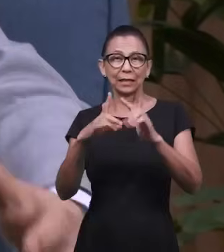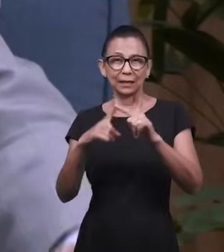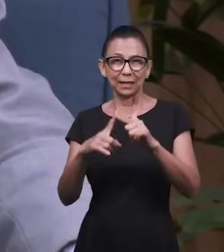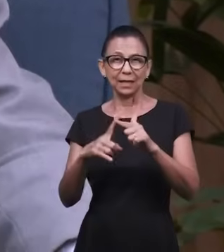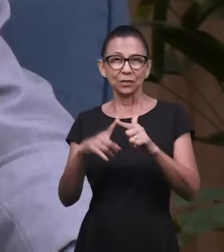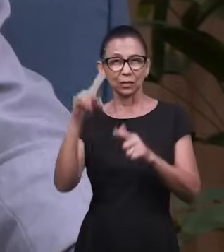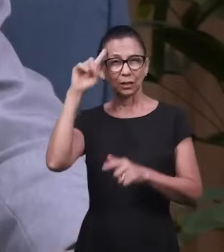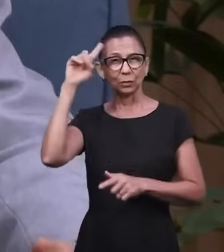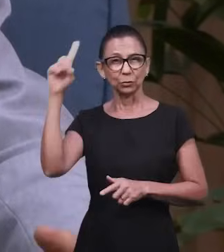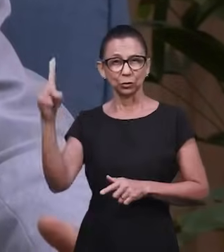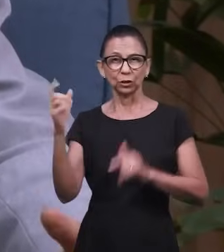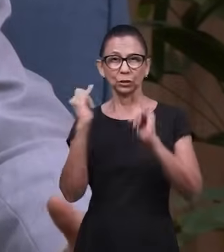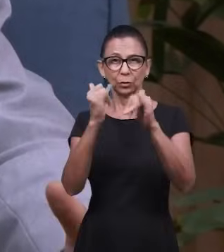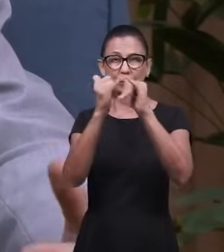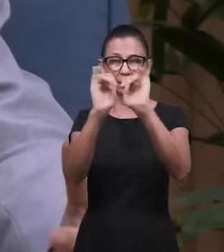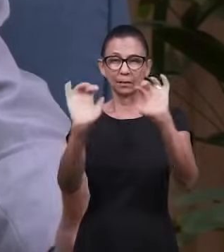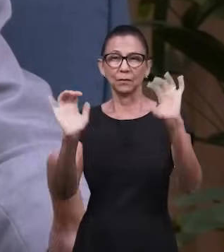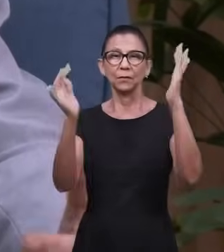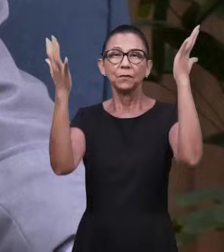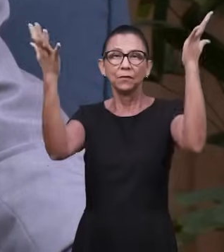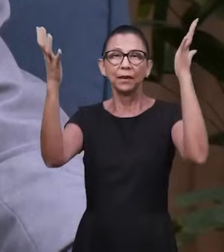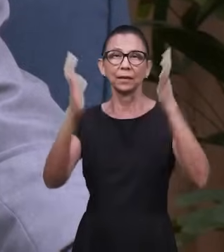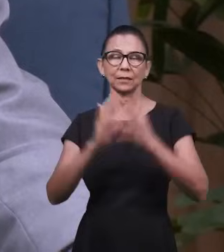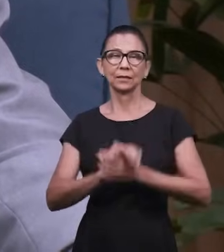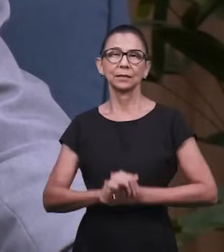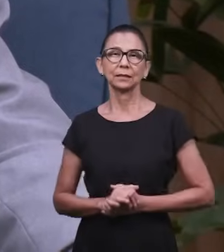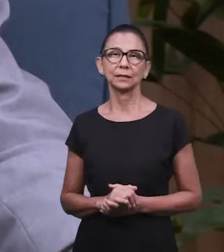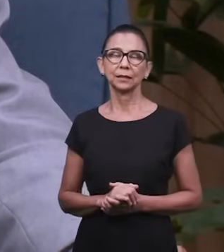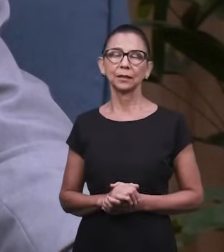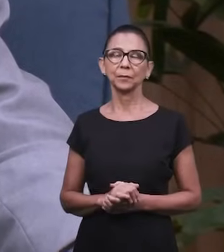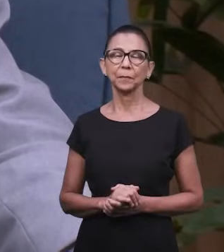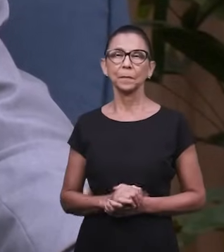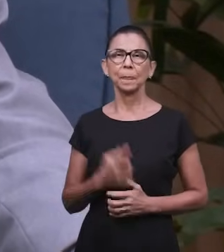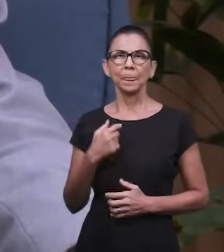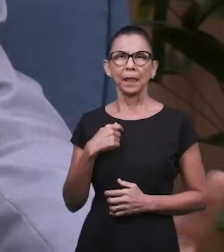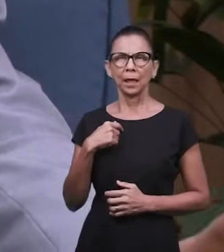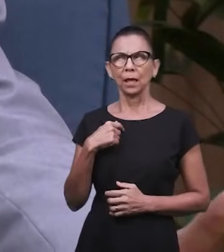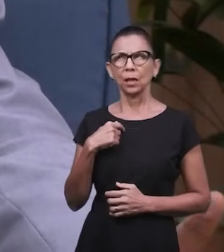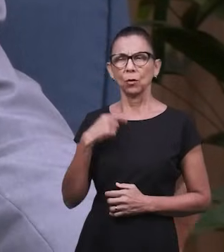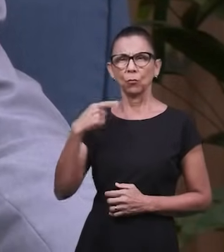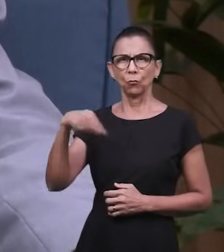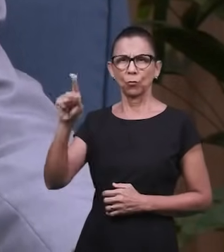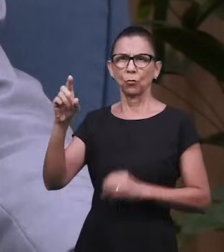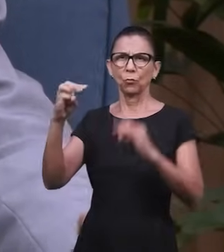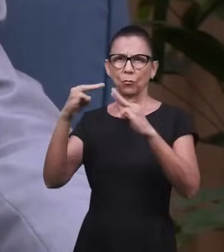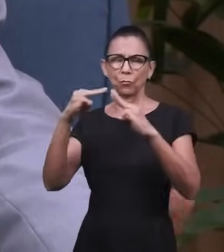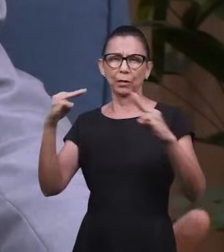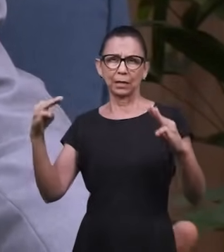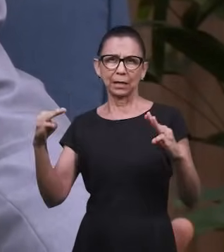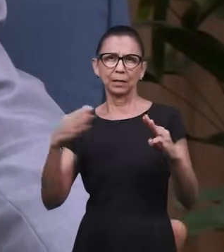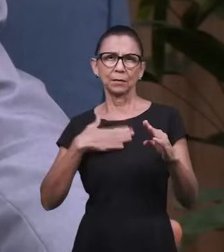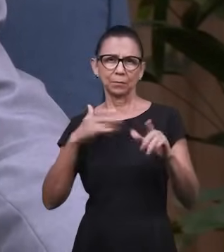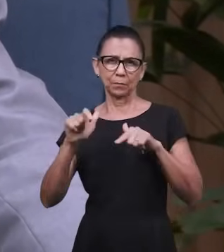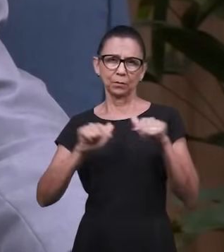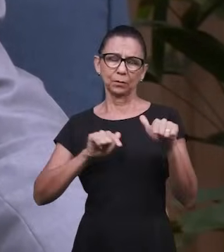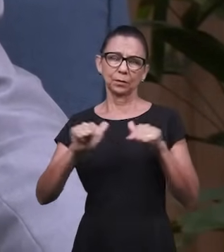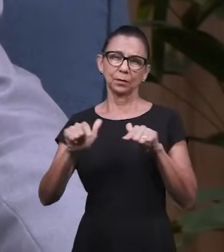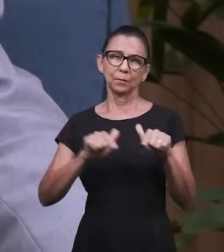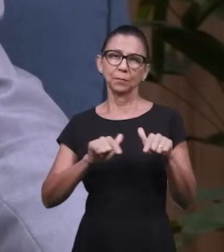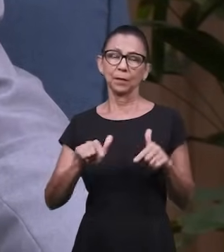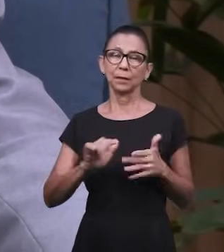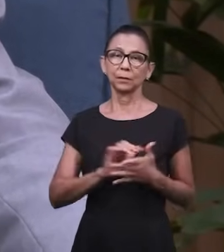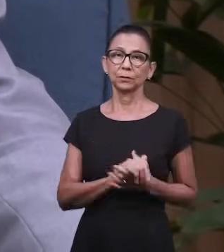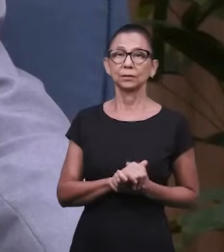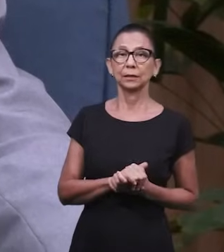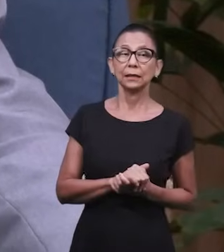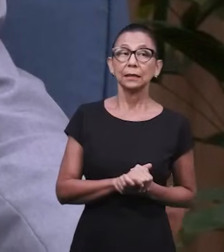todo aquele trabalho, e já falei, inclusive, sobre a repercussão da imprensa, a forma como a imprensa percebeu, não só a